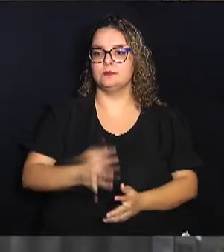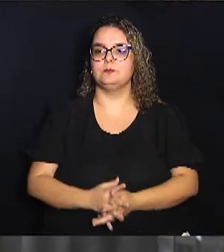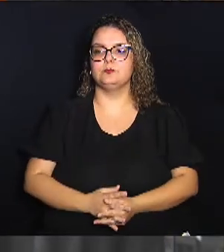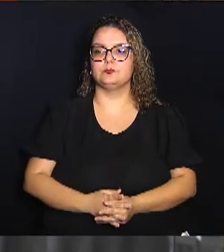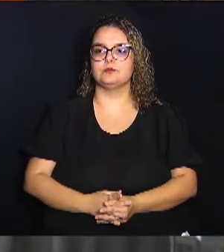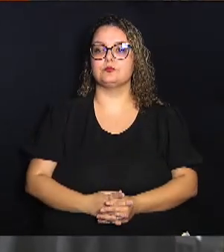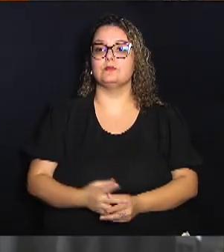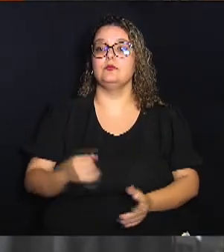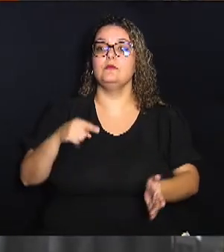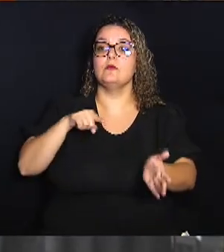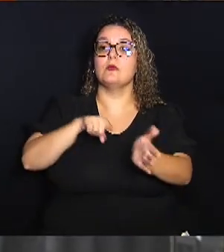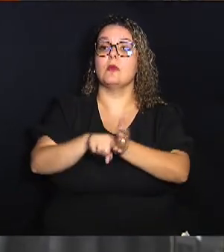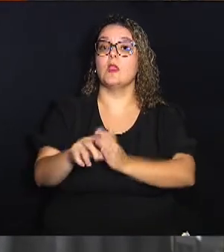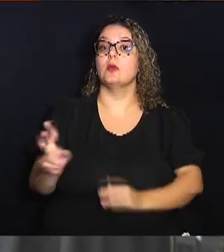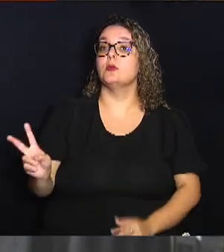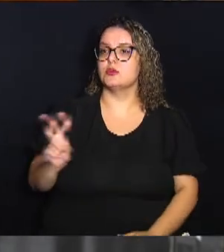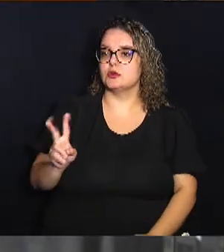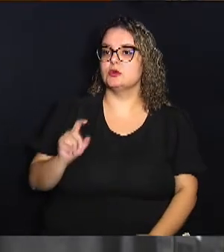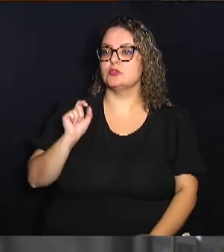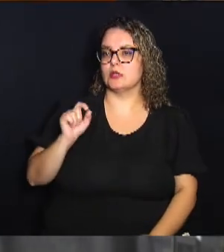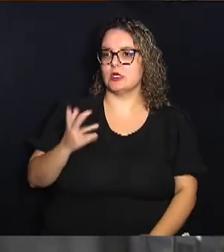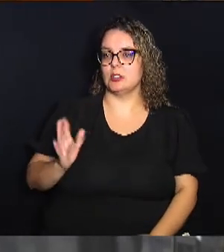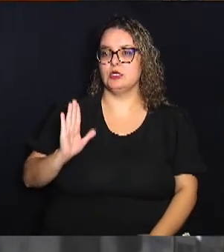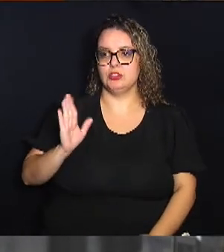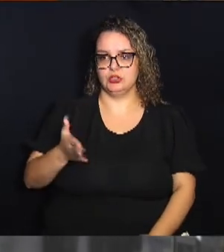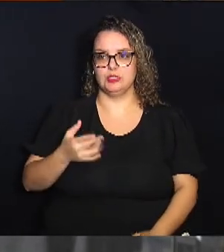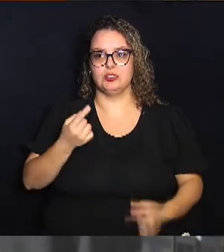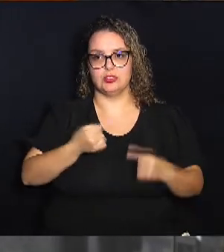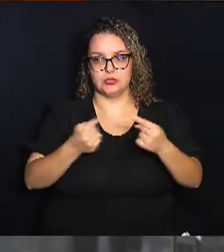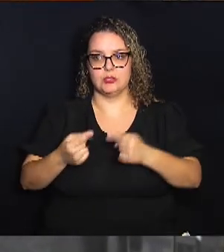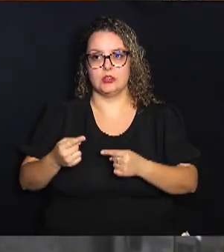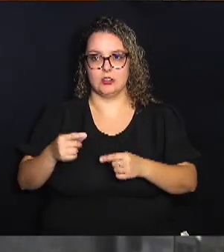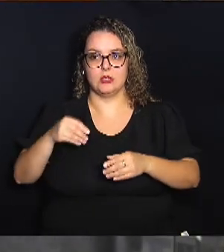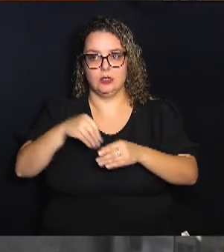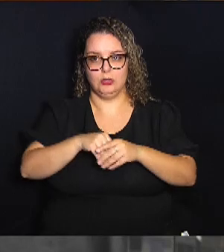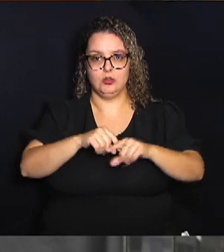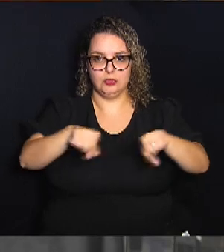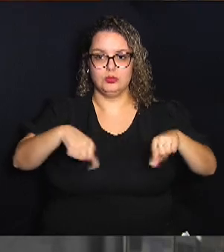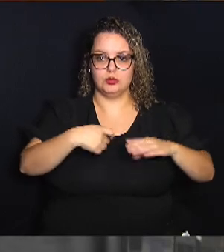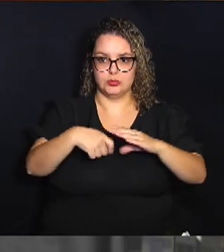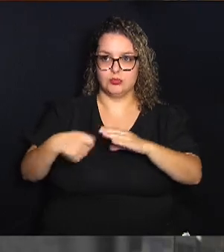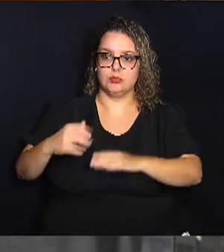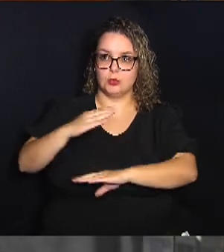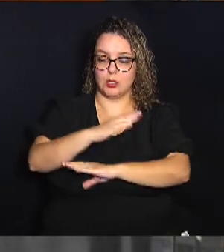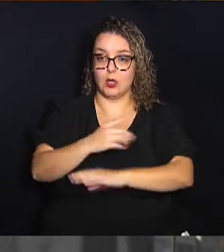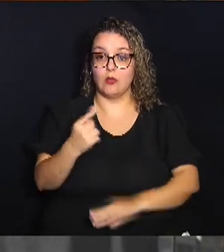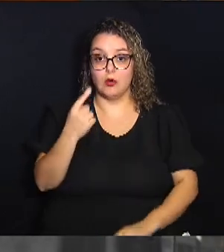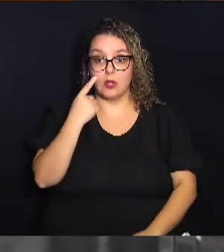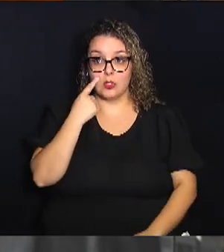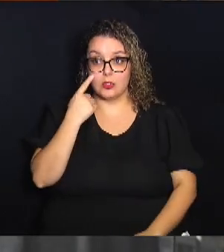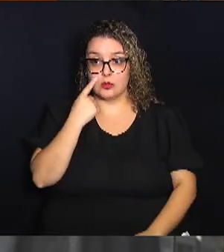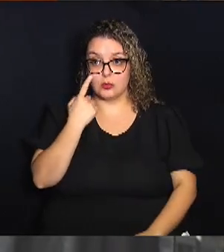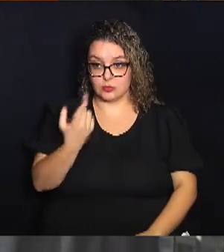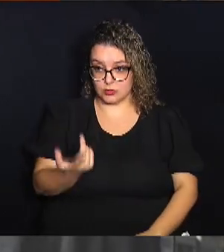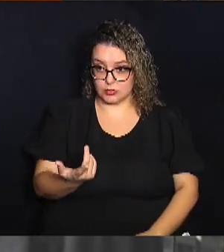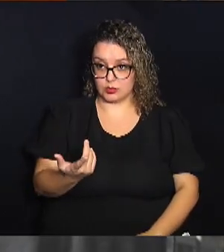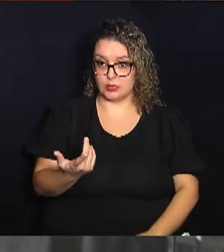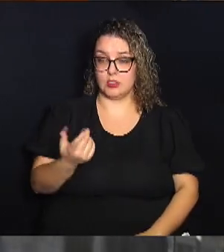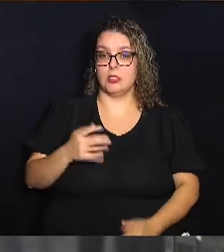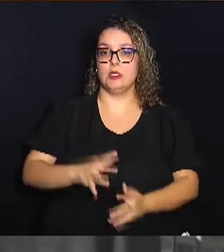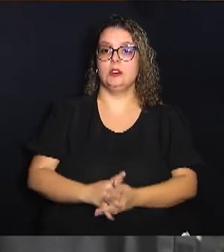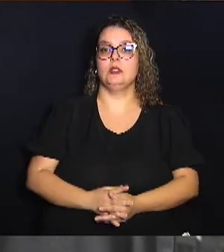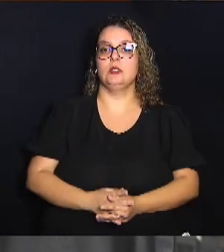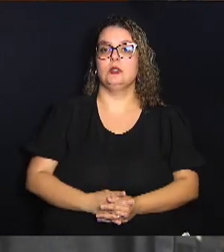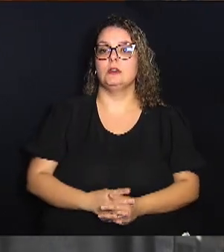minha pergunta para eles é o seguinte, a gente já até discutiu sobre isso aqui no estúdio. Olha só, apesar